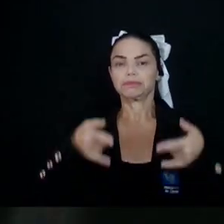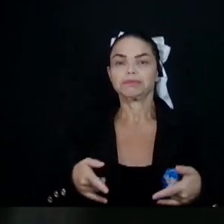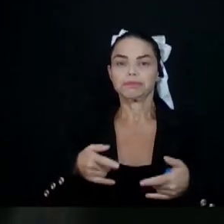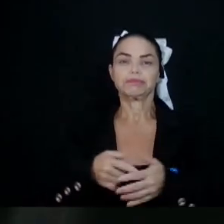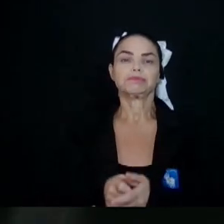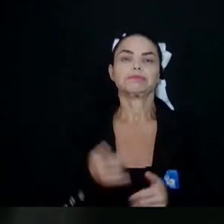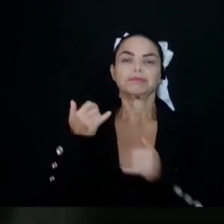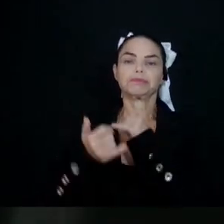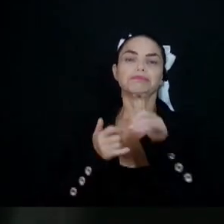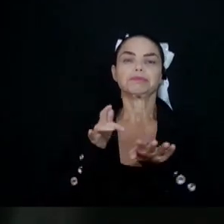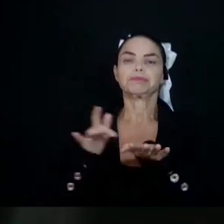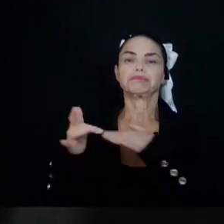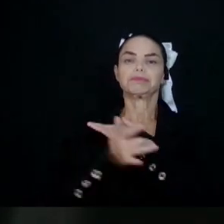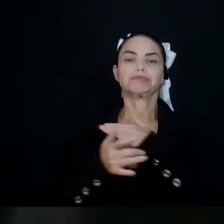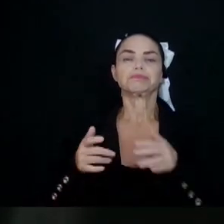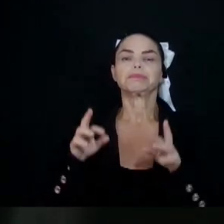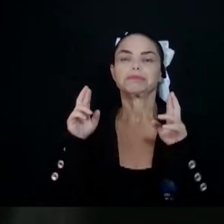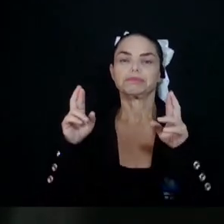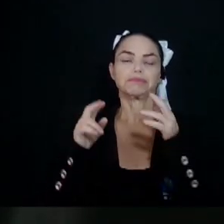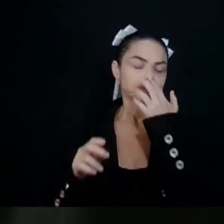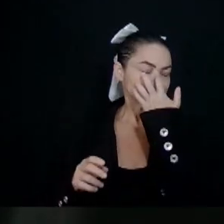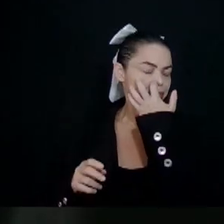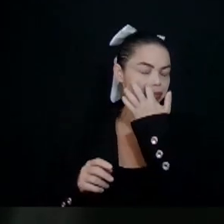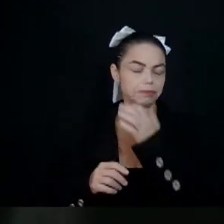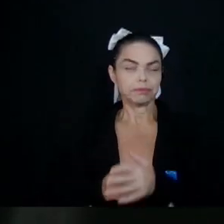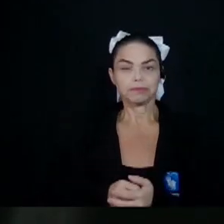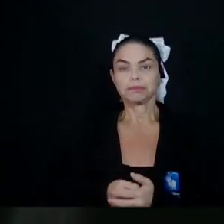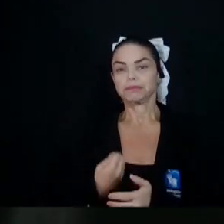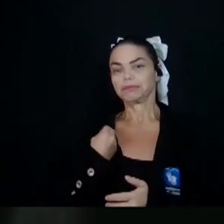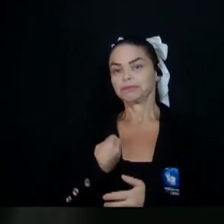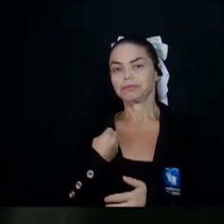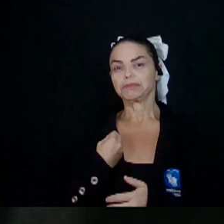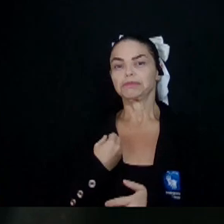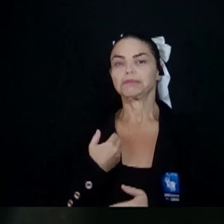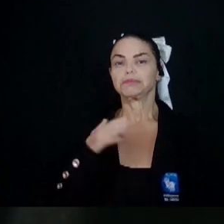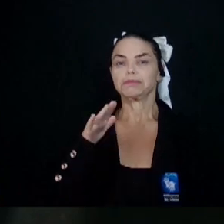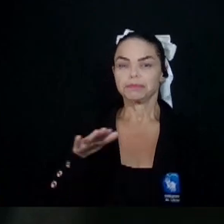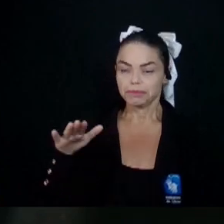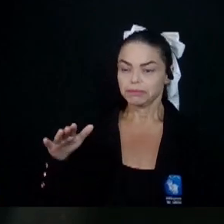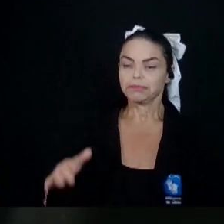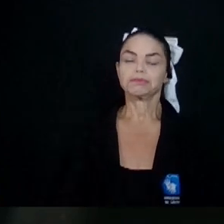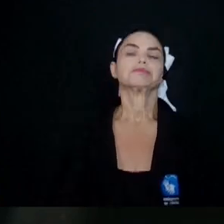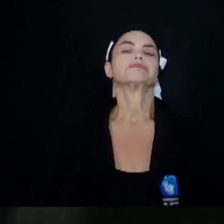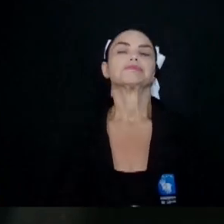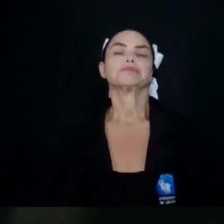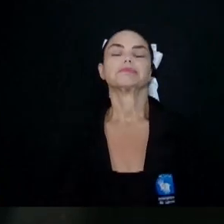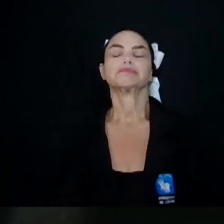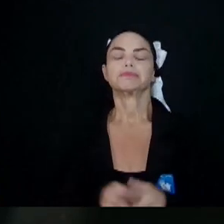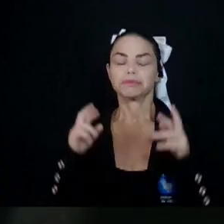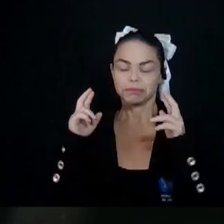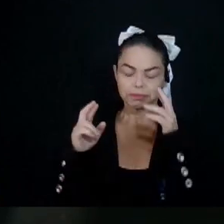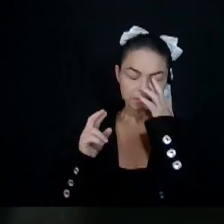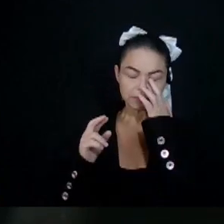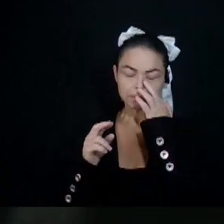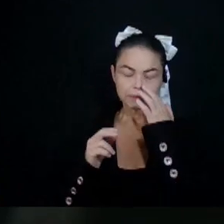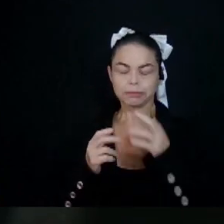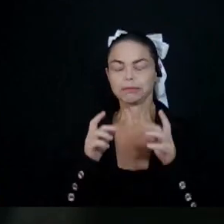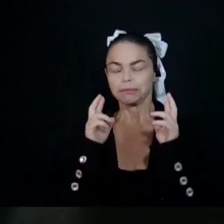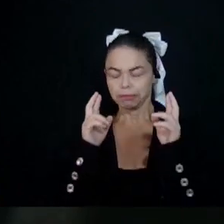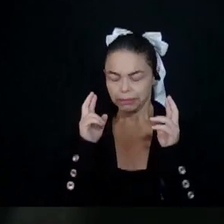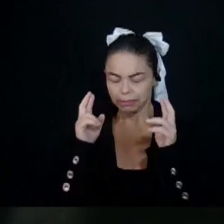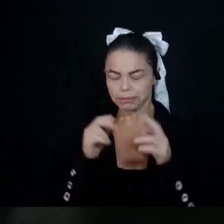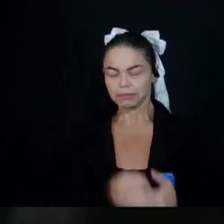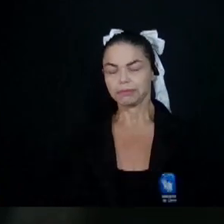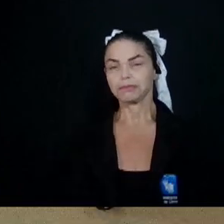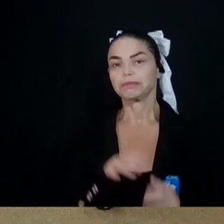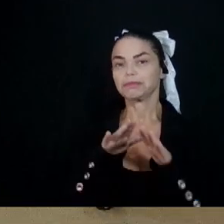que é a perspectiva de vida dessa criança, né? Qual que é a expectativa, o que a gente espera de uma criança assim na